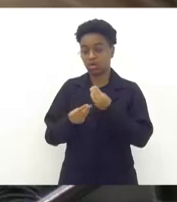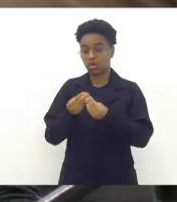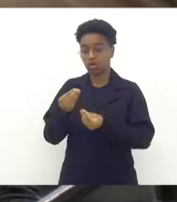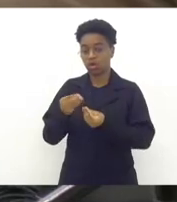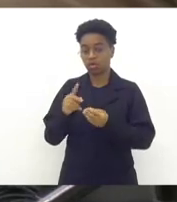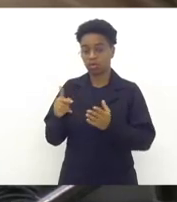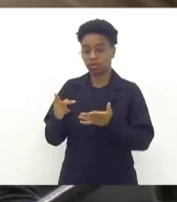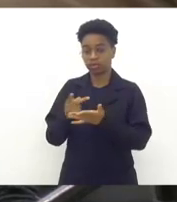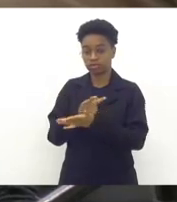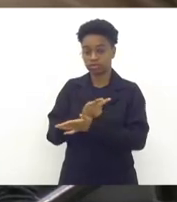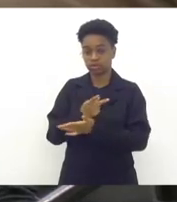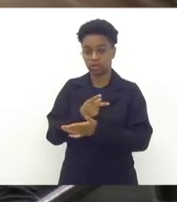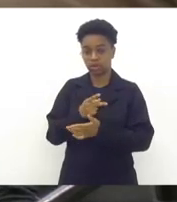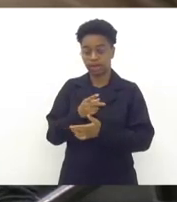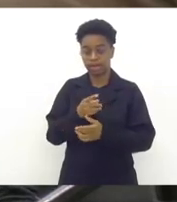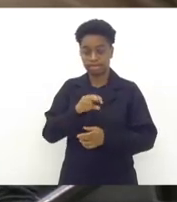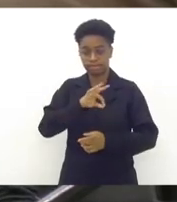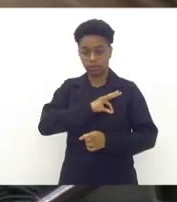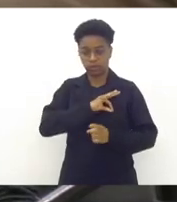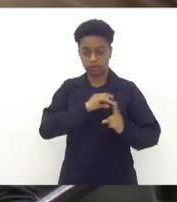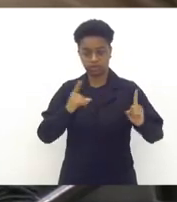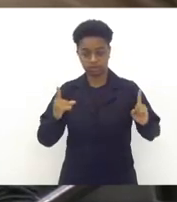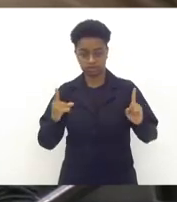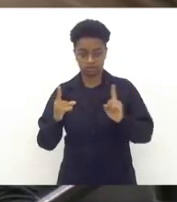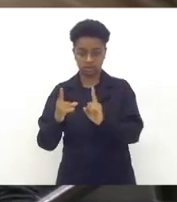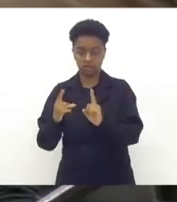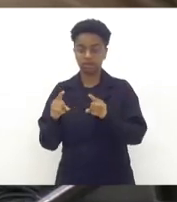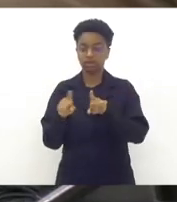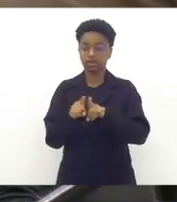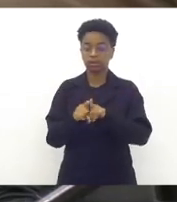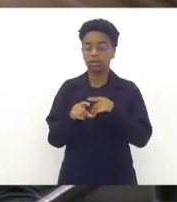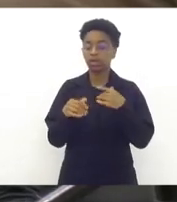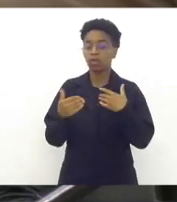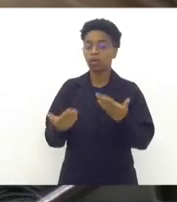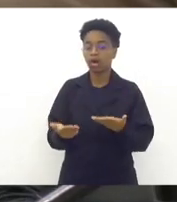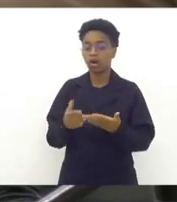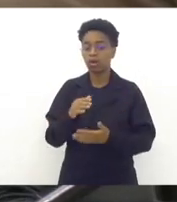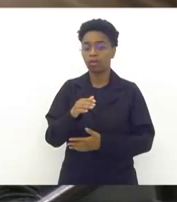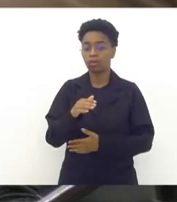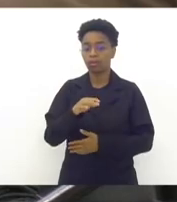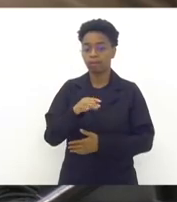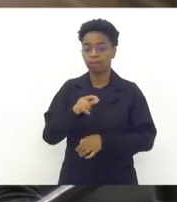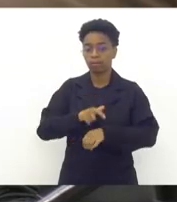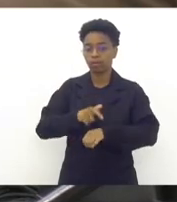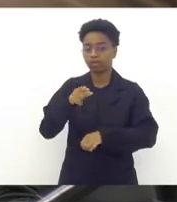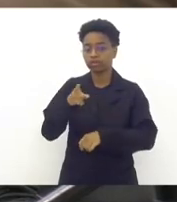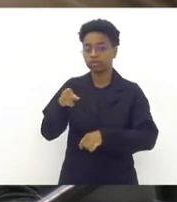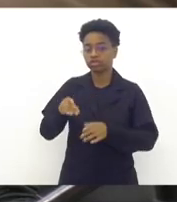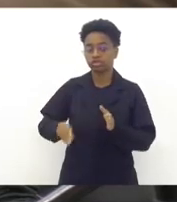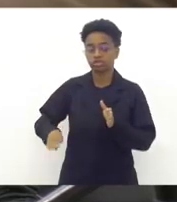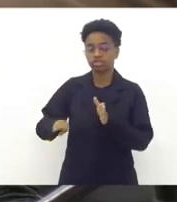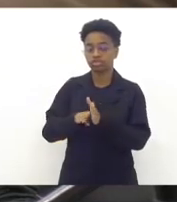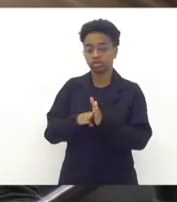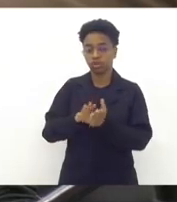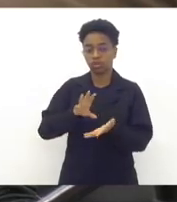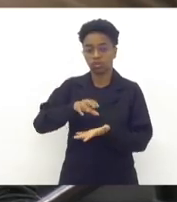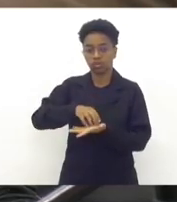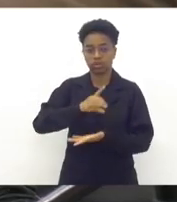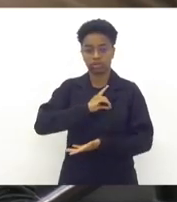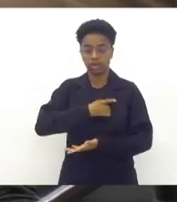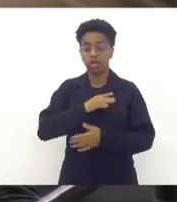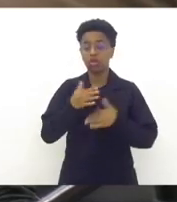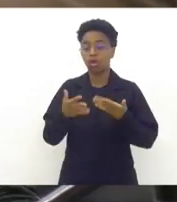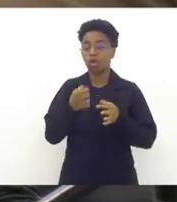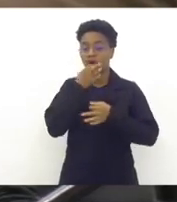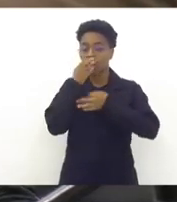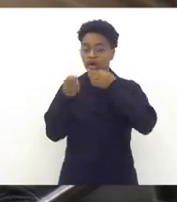a abordagem e o momento que o senhor chegou na delegacia, qual o tipo de argumentação que